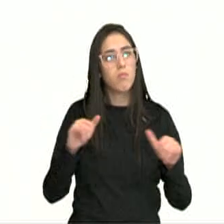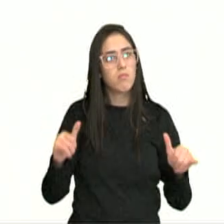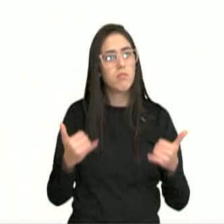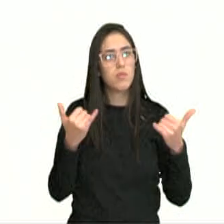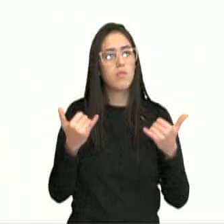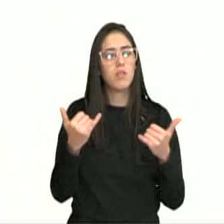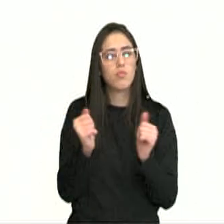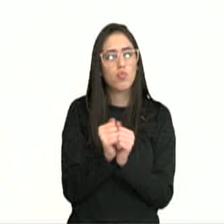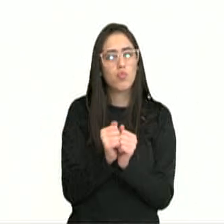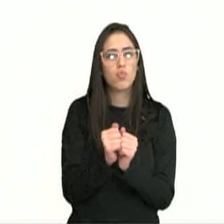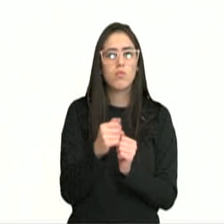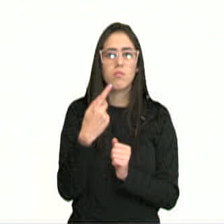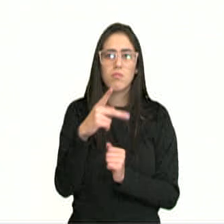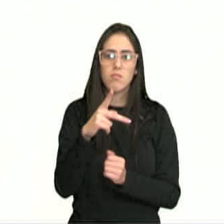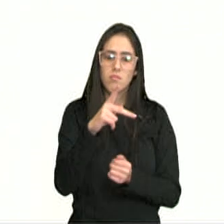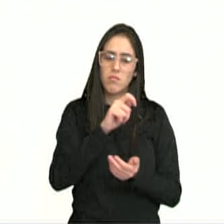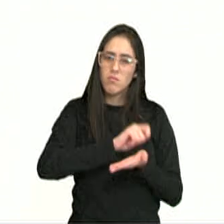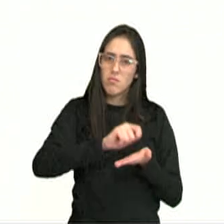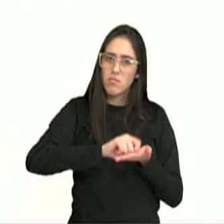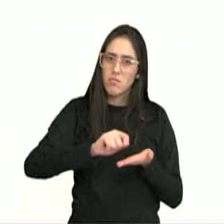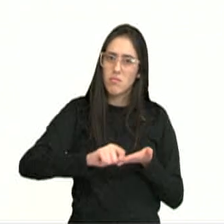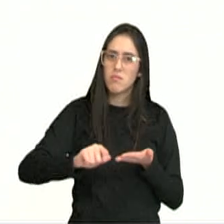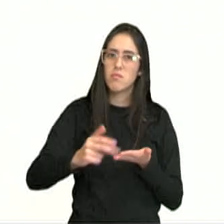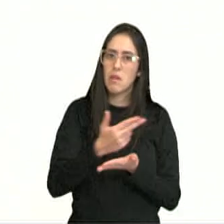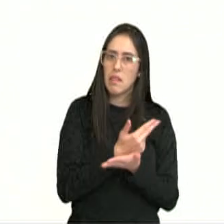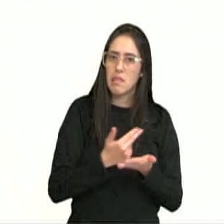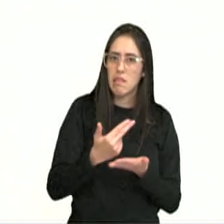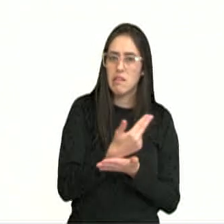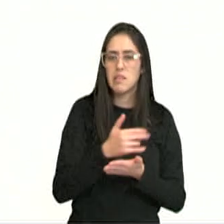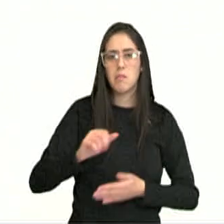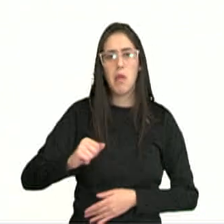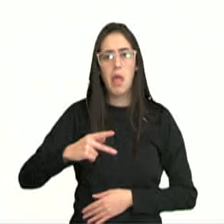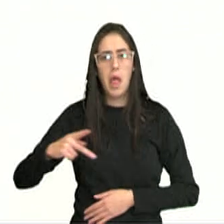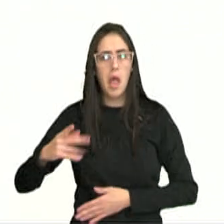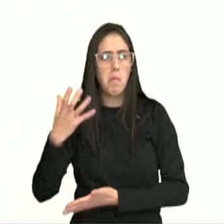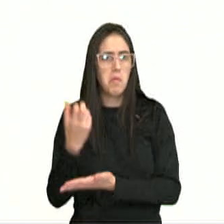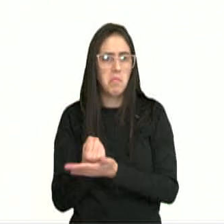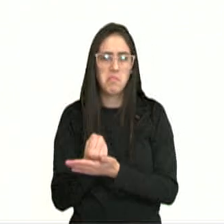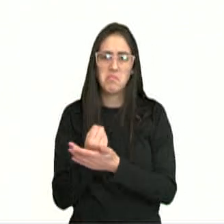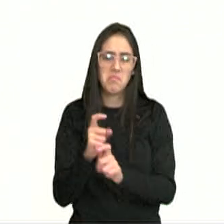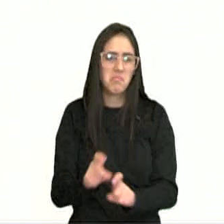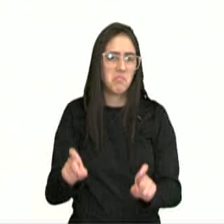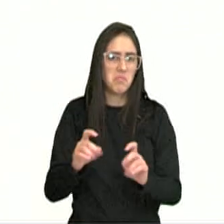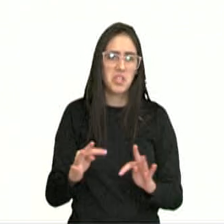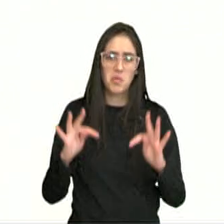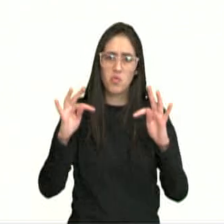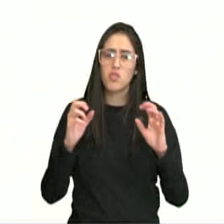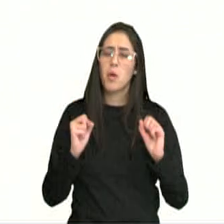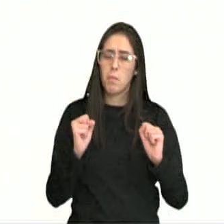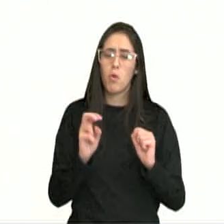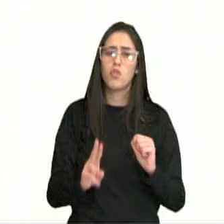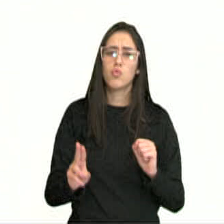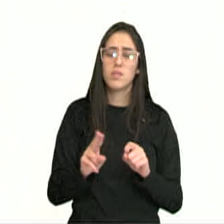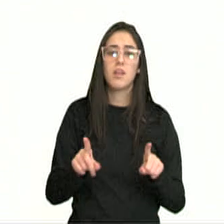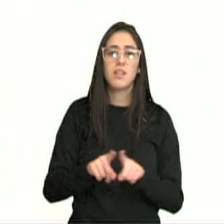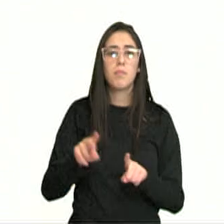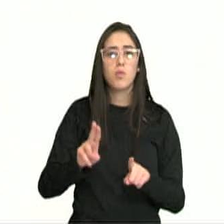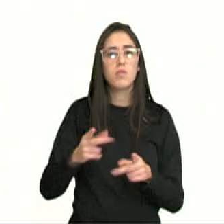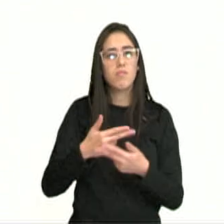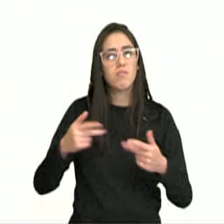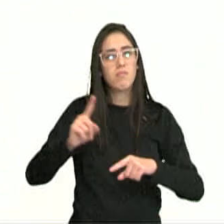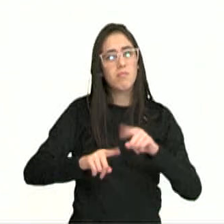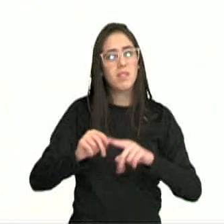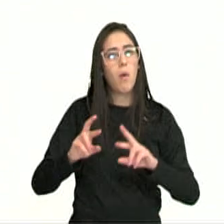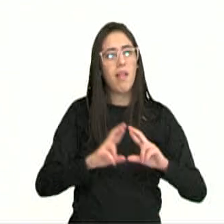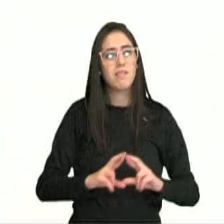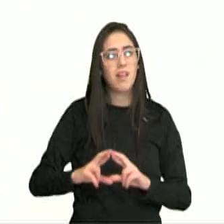sua casa. Você pode fazer o seu desenho através de aplicativos ou recursos do computador e também utilizando materiais reciclados se você